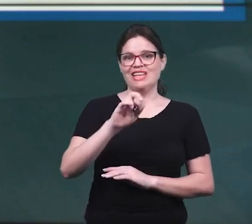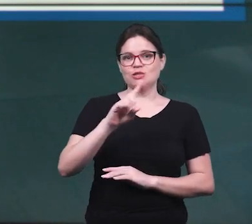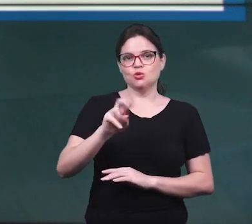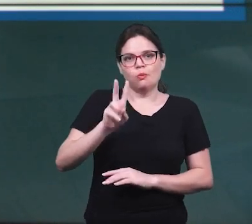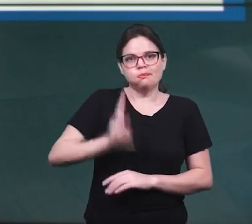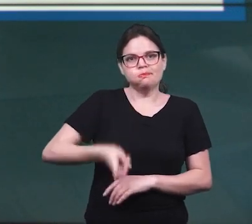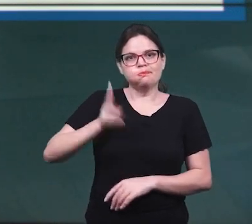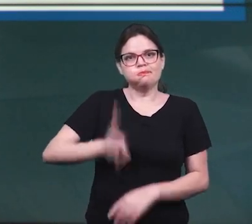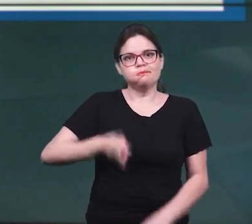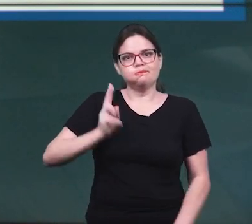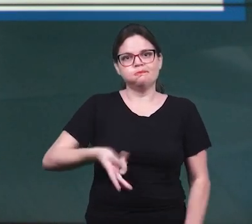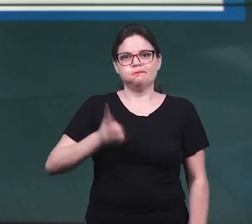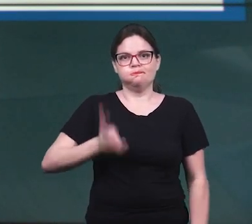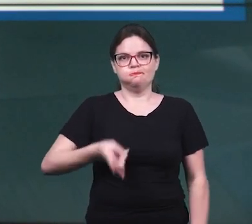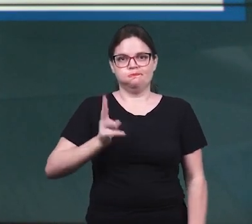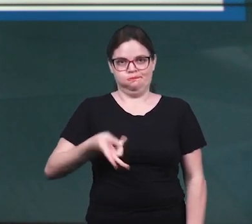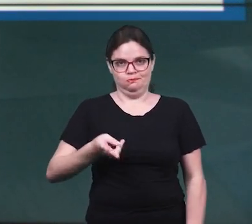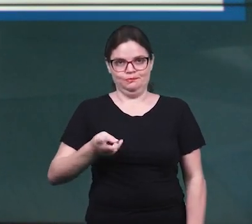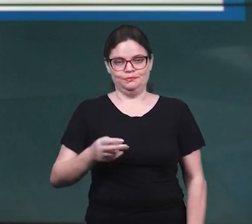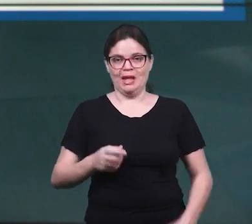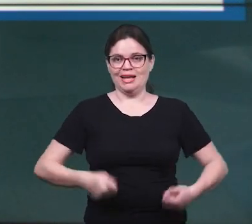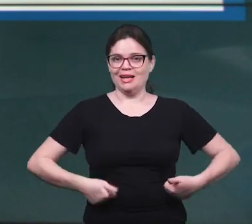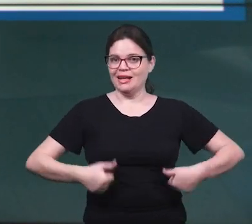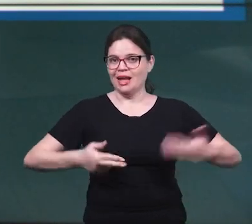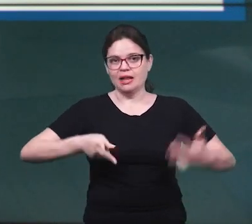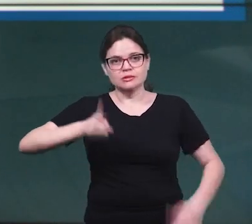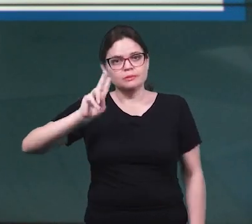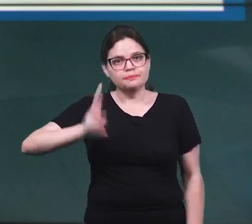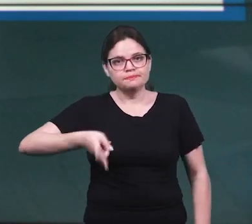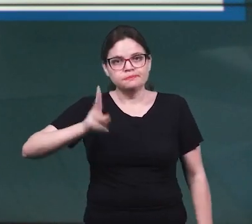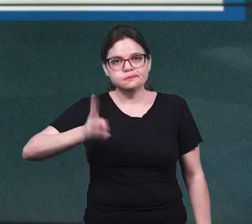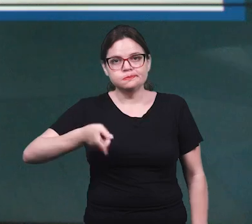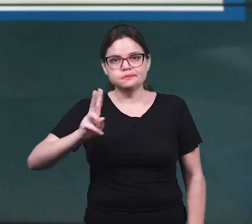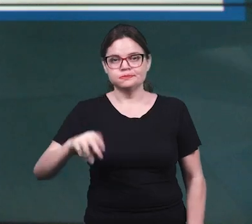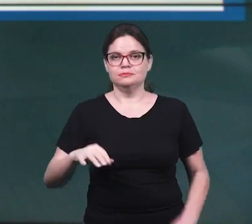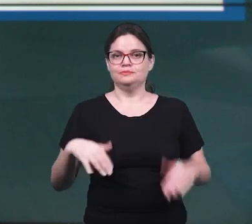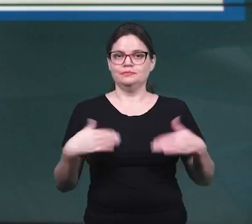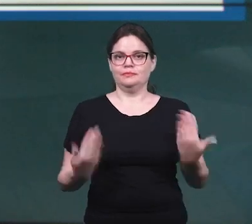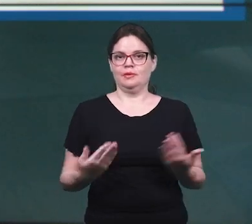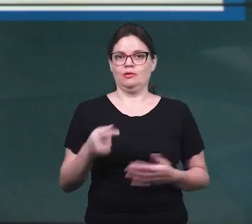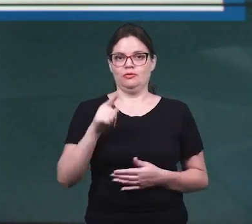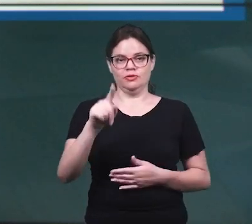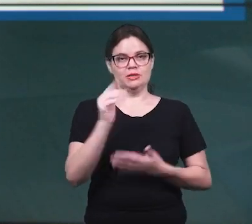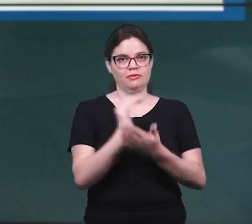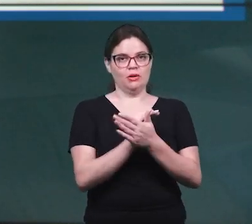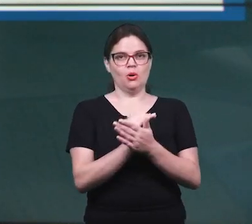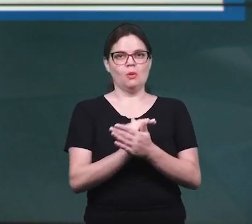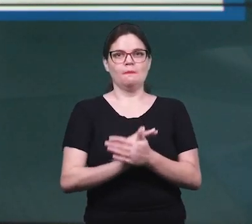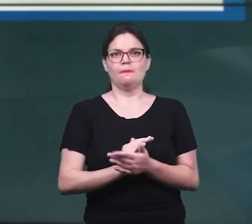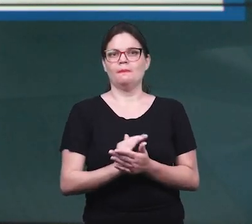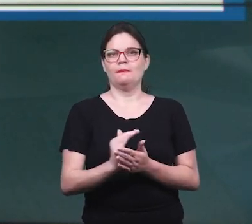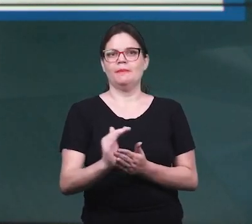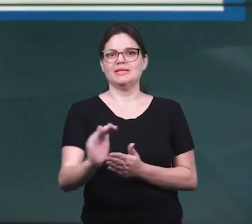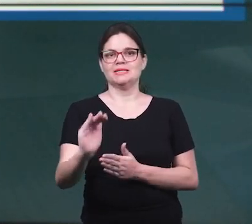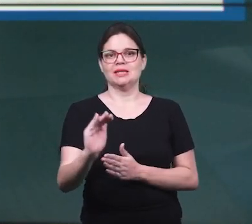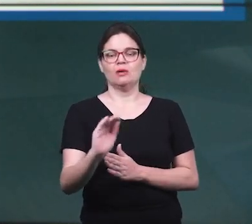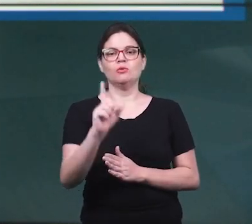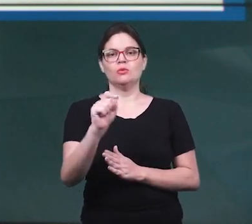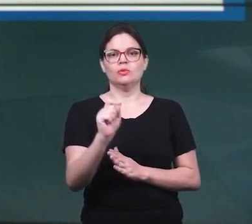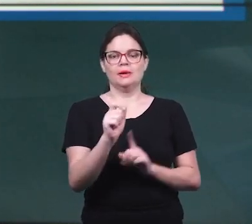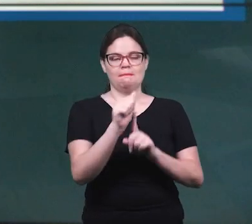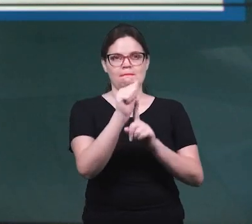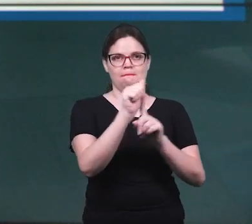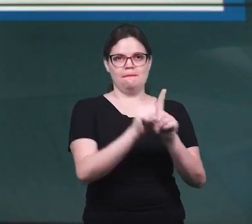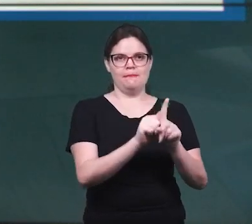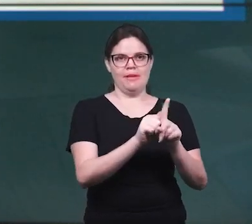Então, quando você inicia o seu período, né? Quando você inicia o seu mês